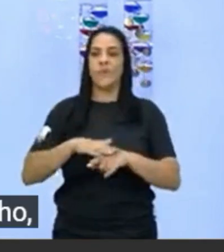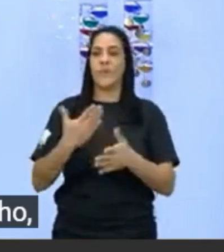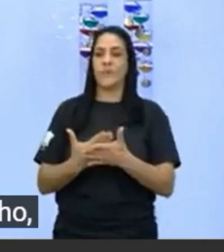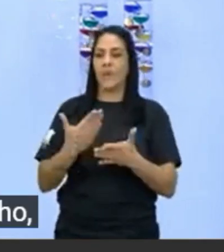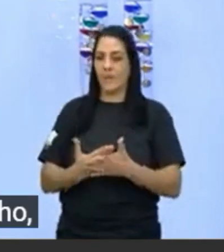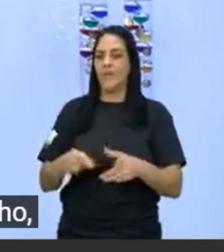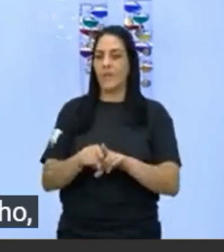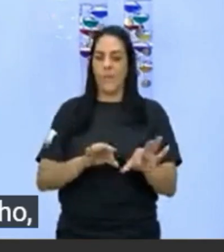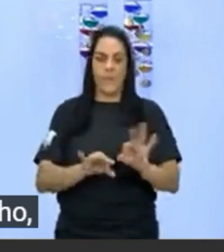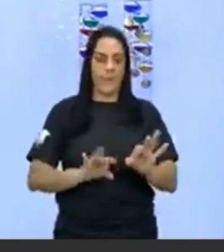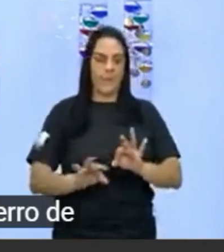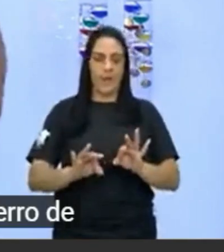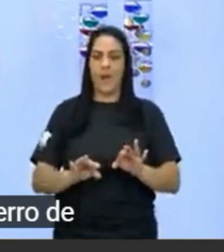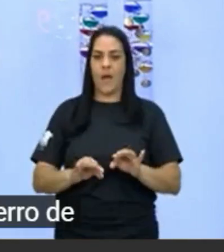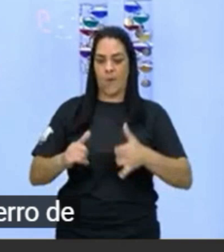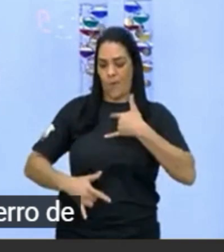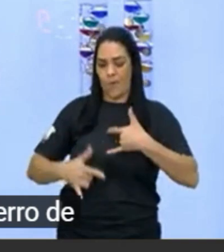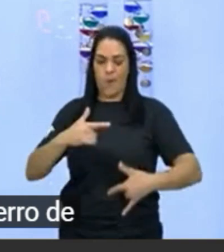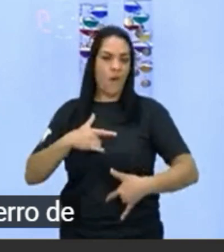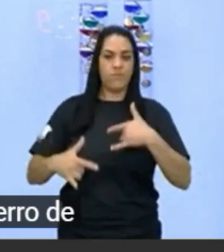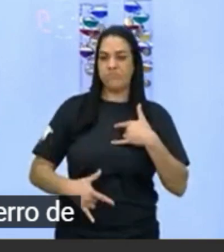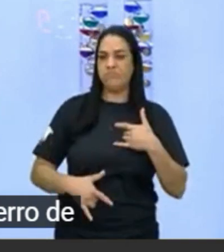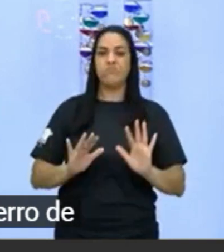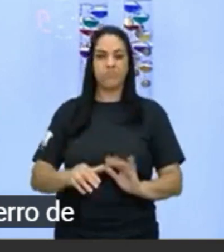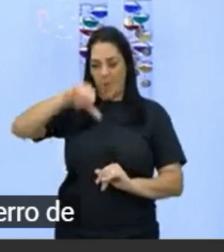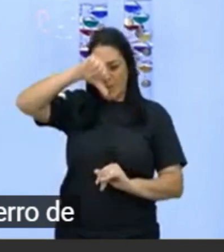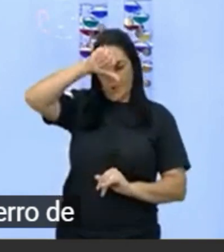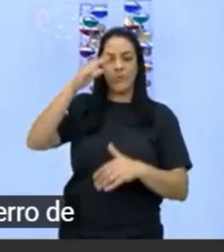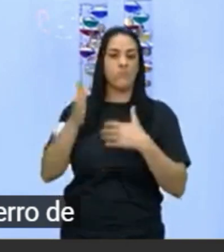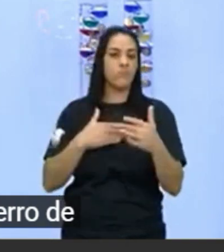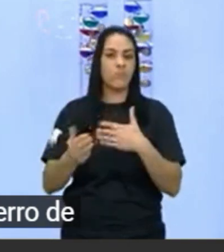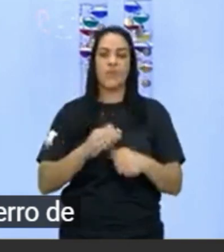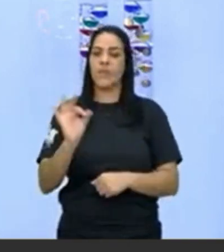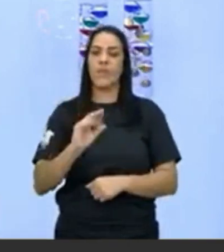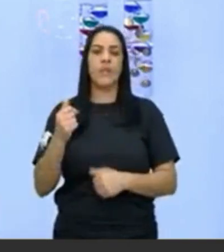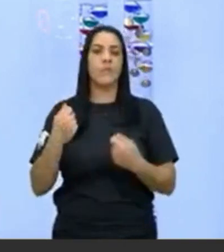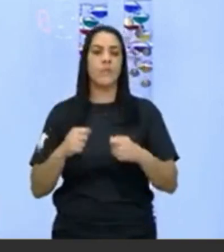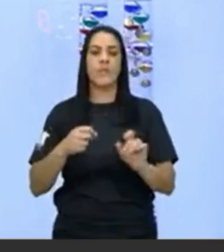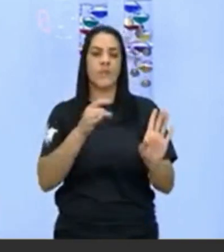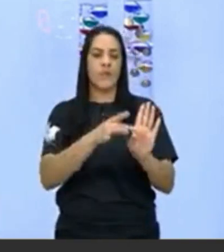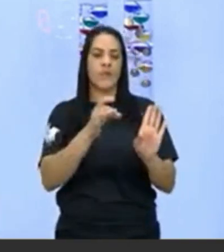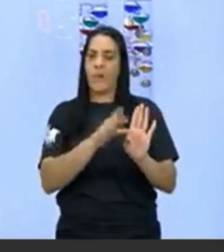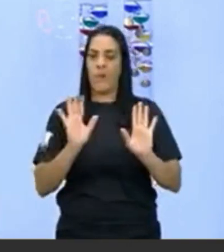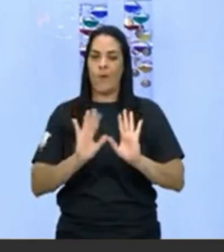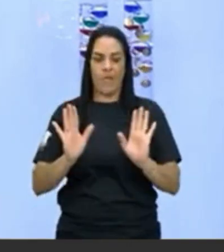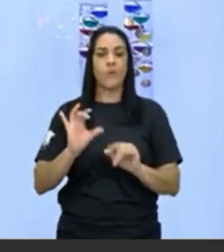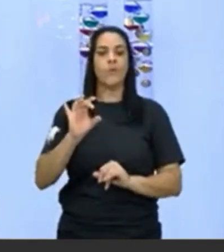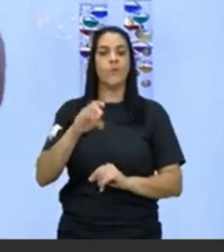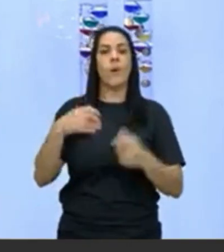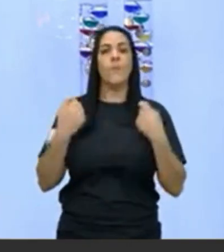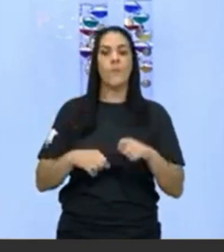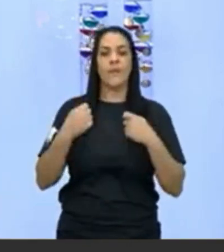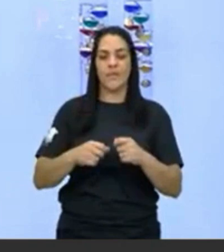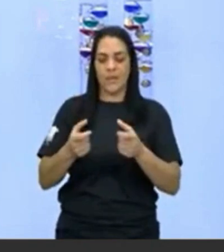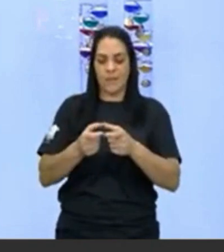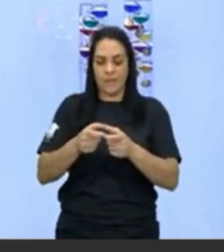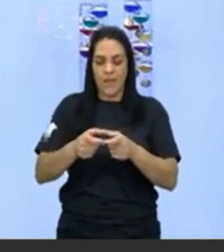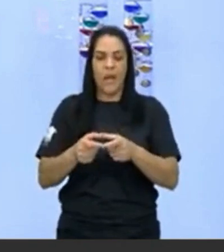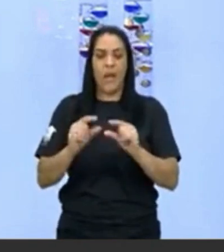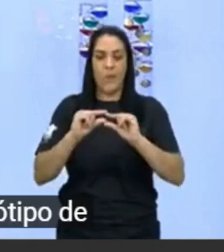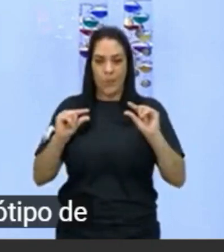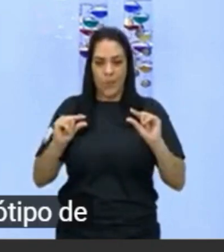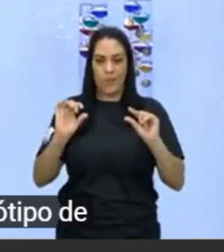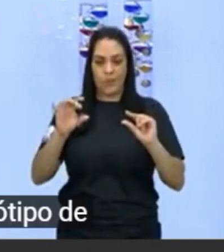uma aula e para montar um robozinho, não importa qual seja o protótipo, você não precisa de ferro de solda. Você só vai praticamente encaixar